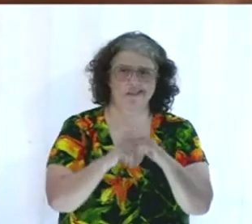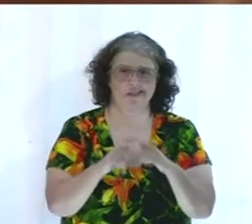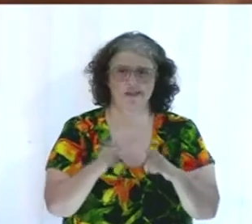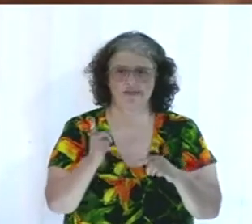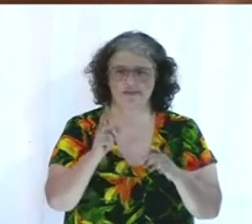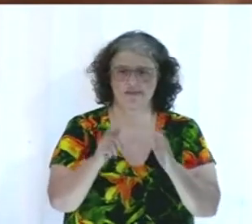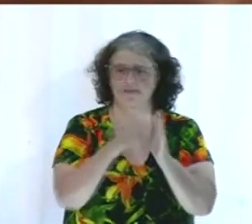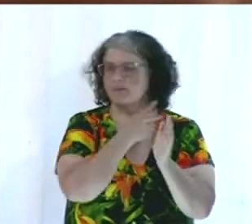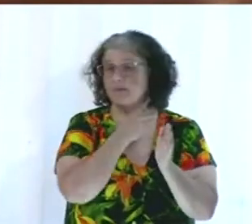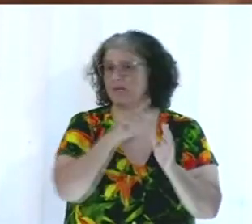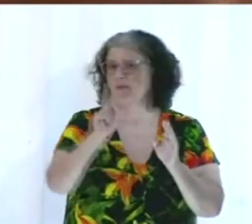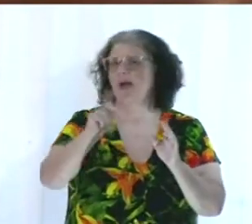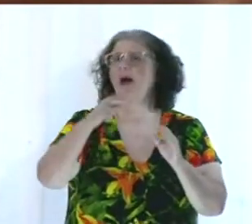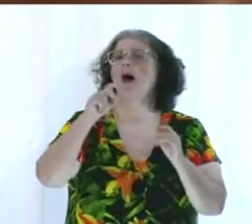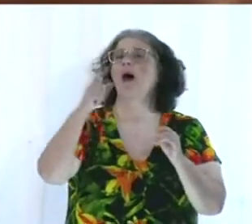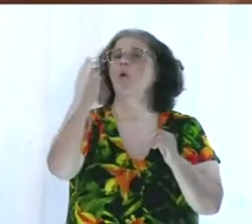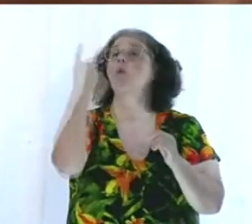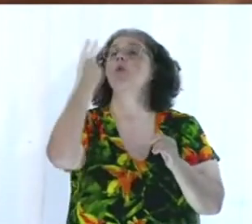dissesse isso.